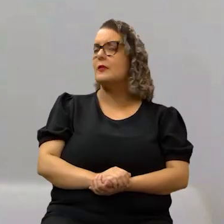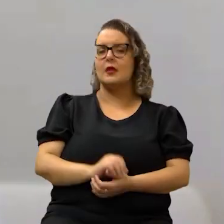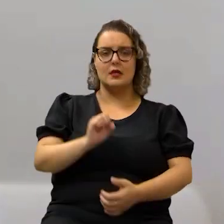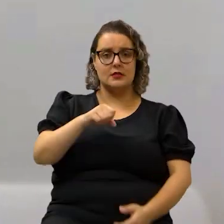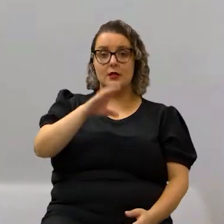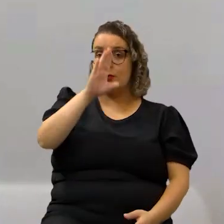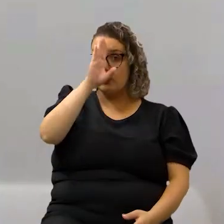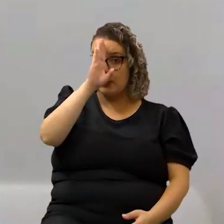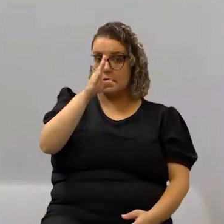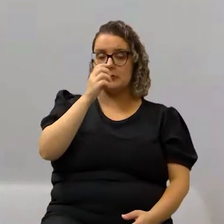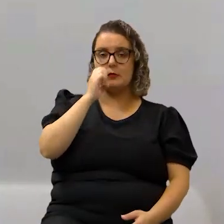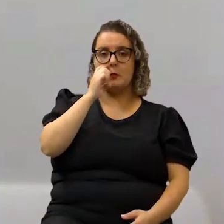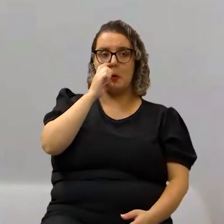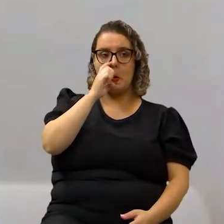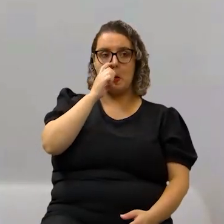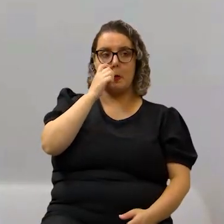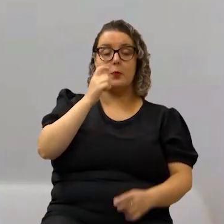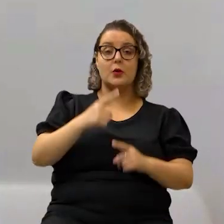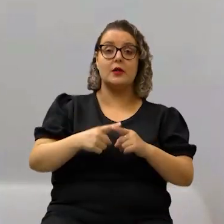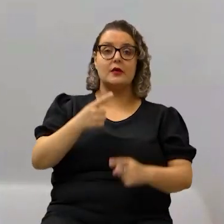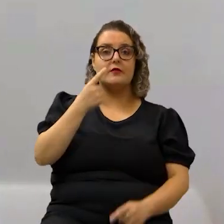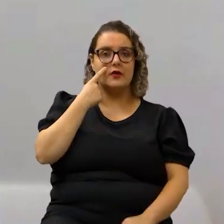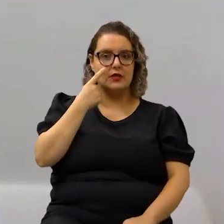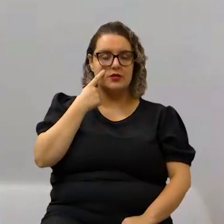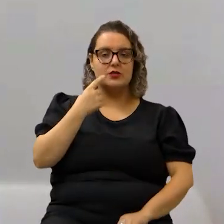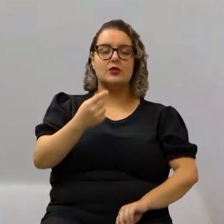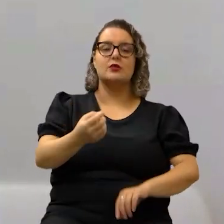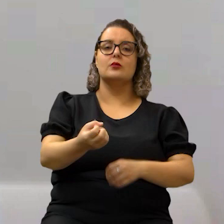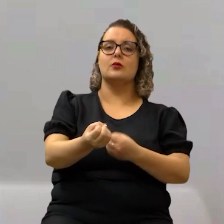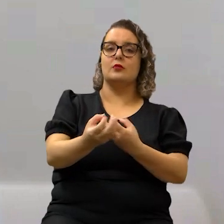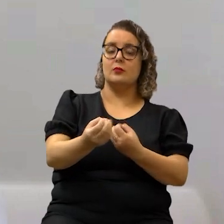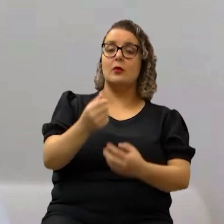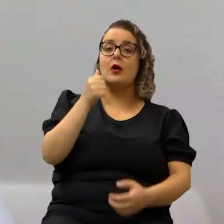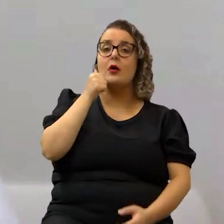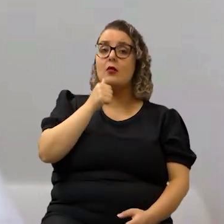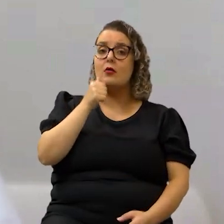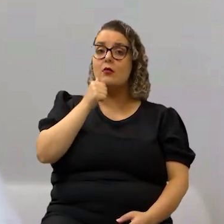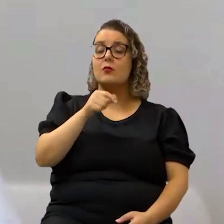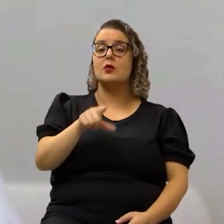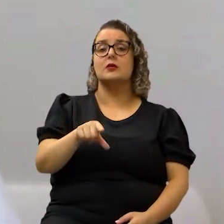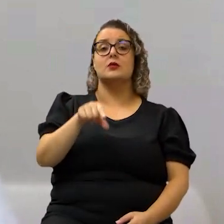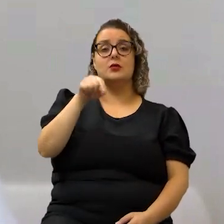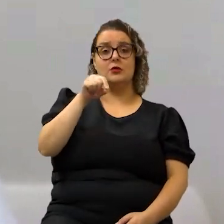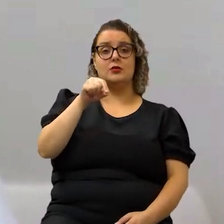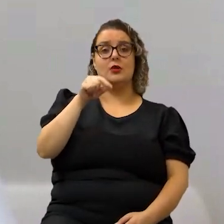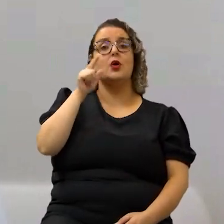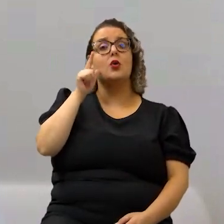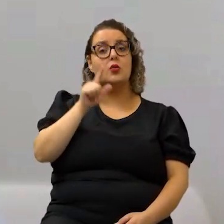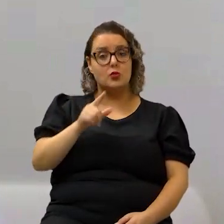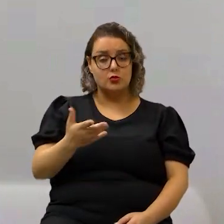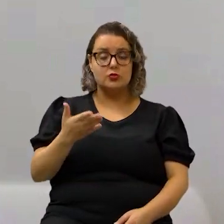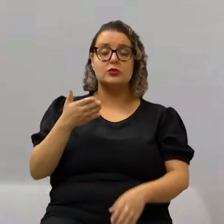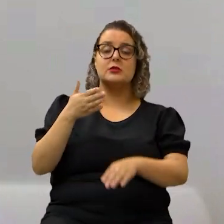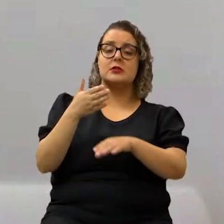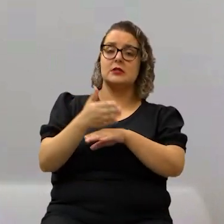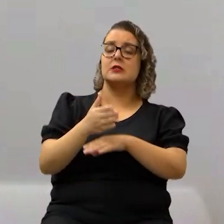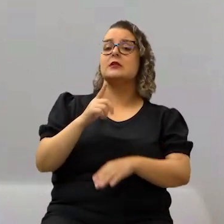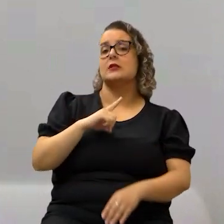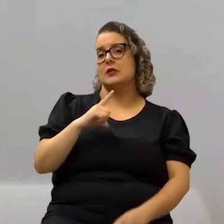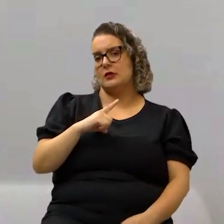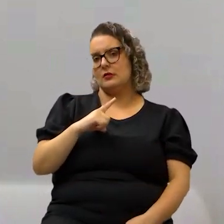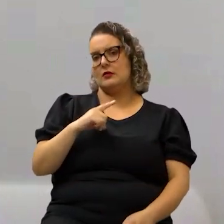Ela é o principal ponto, porque, veja, com informação, a mulher tem a escolha e consegue